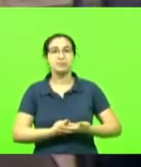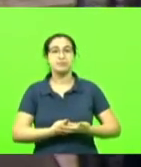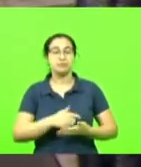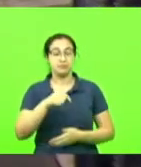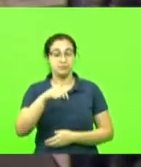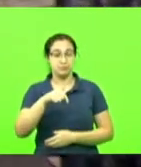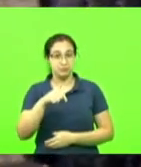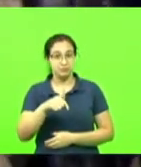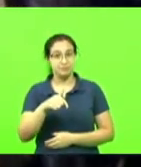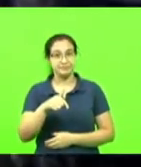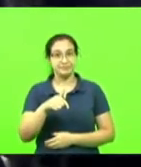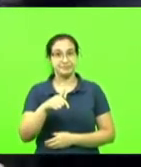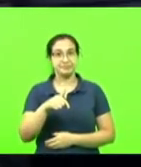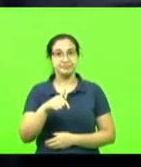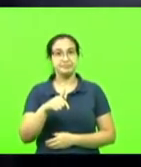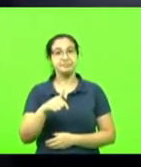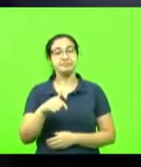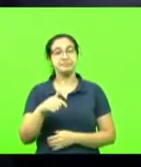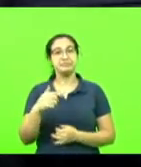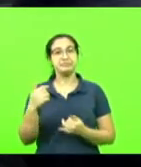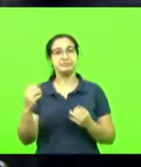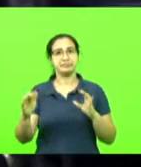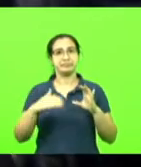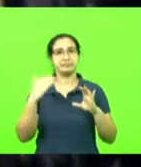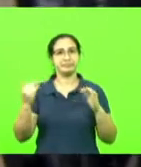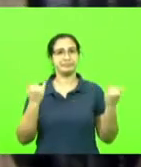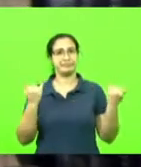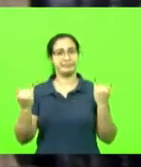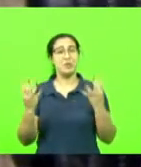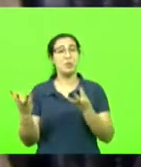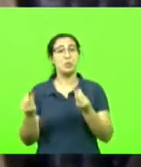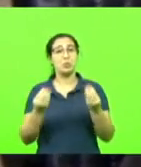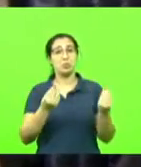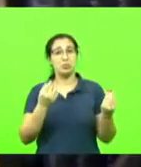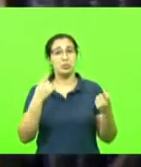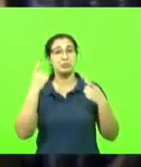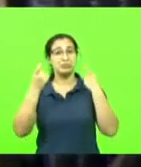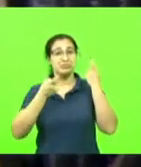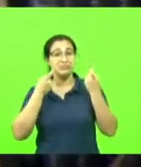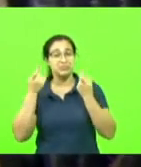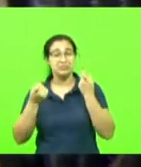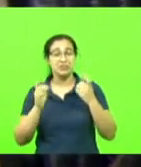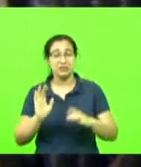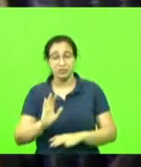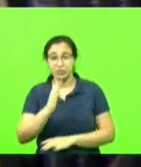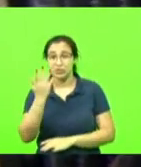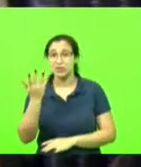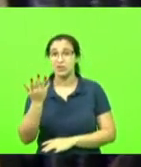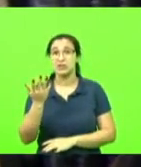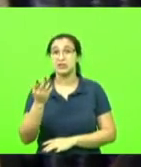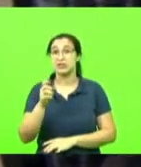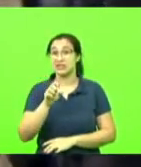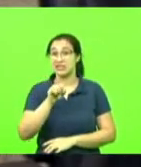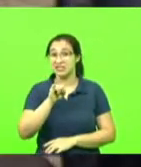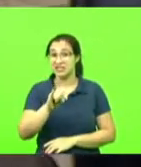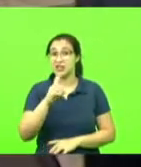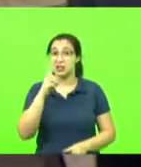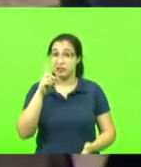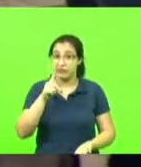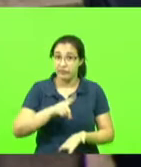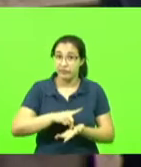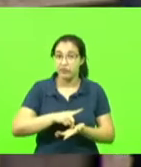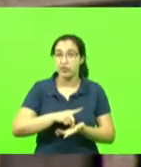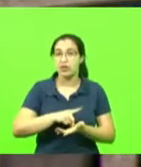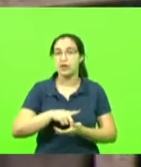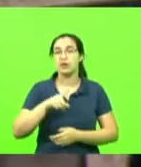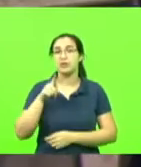relatos muito preocupantes, e essas situações, se confirmadas, elas são realmente de um nível